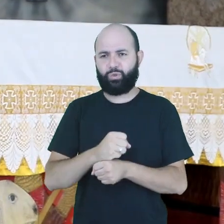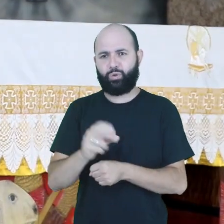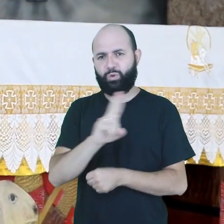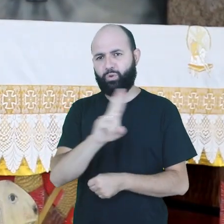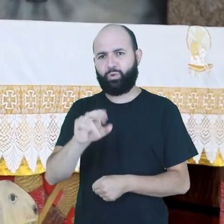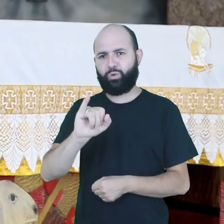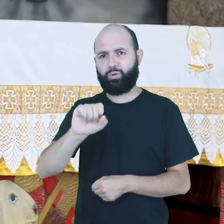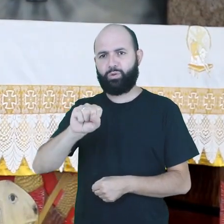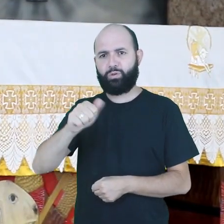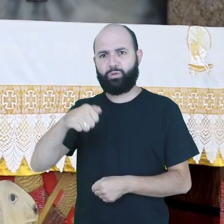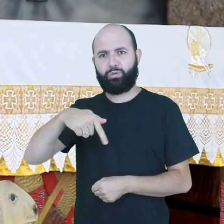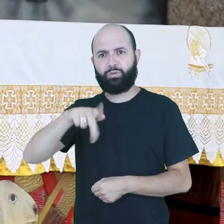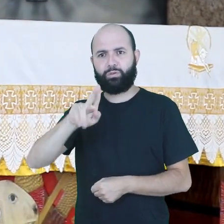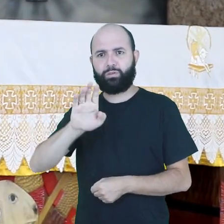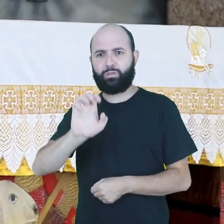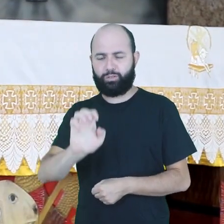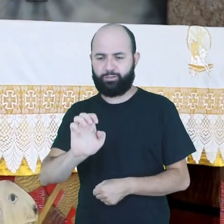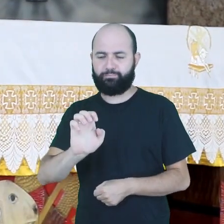que se chama Isaac. E